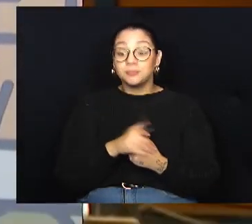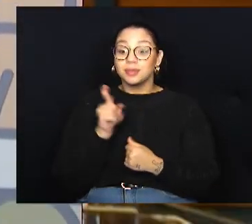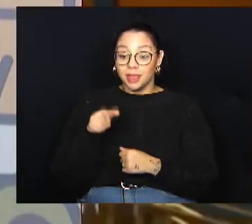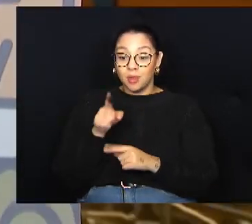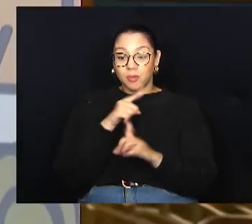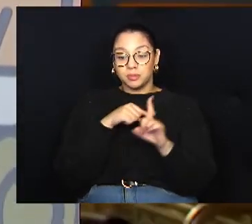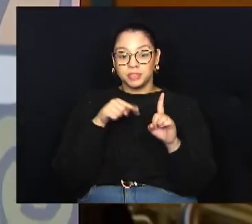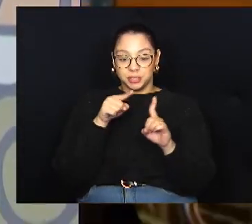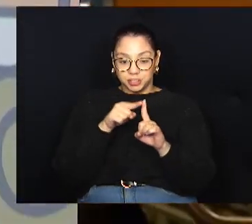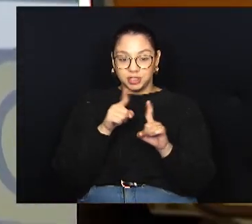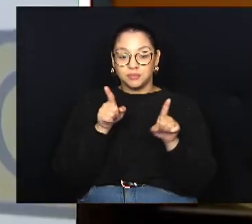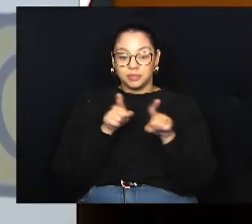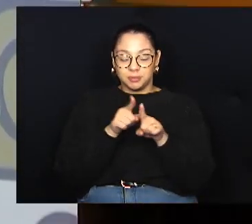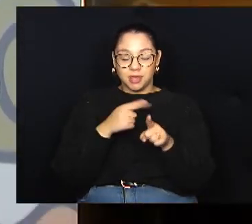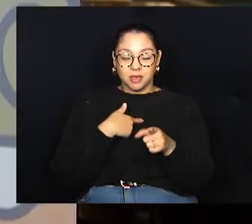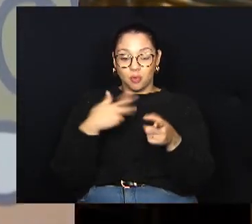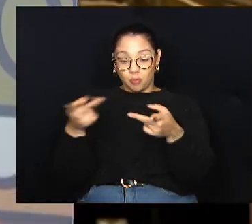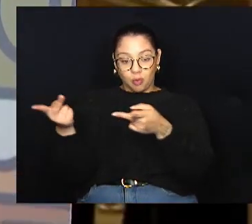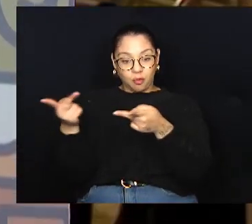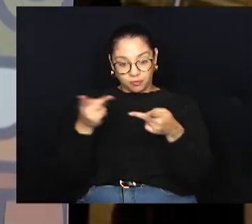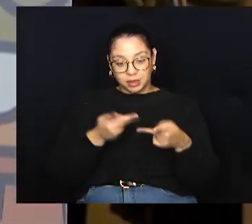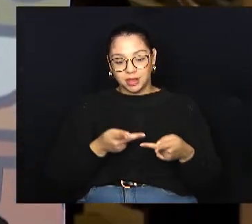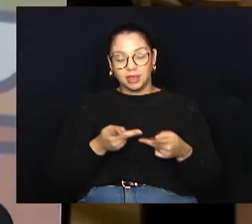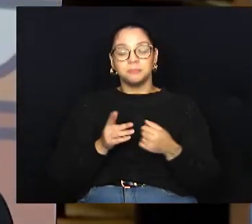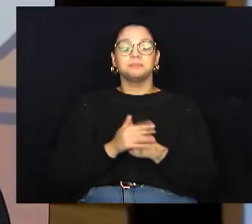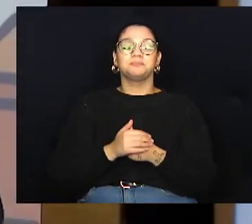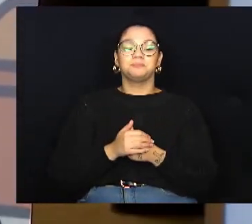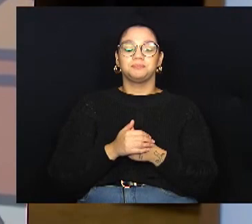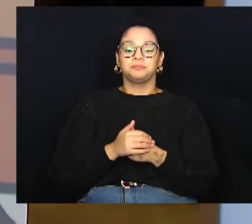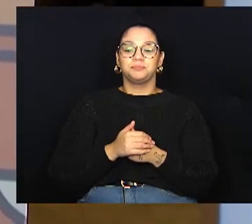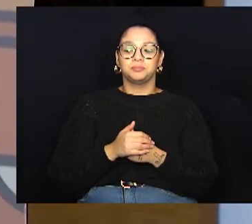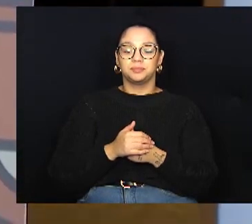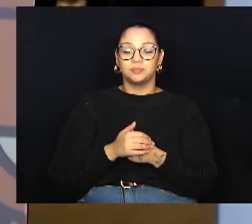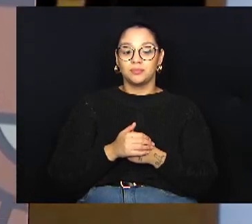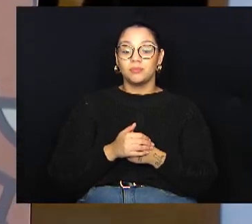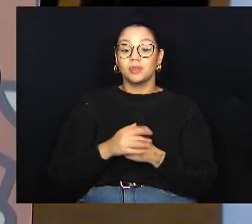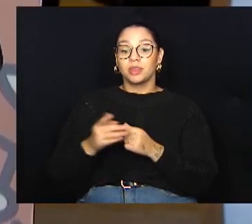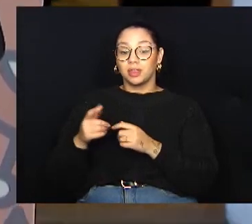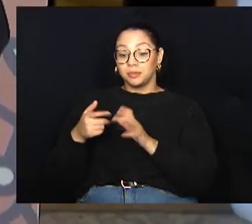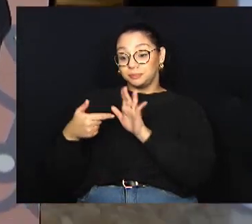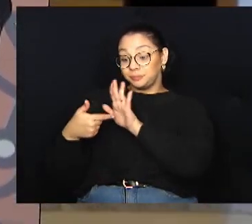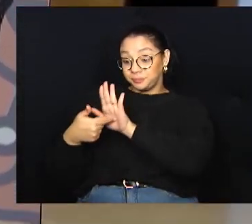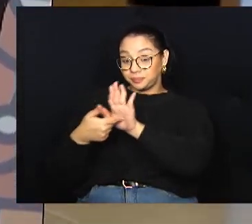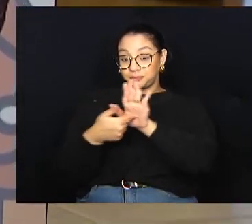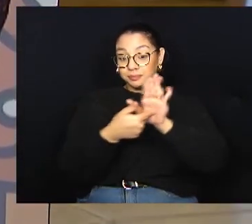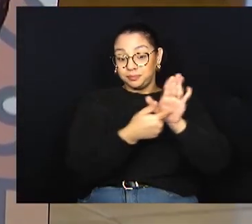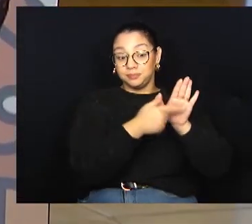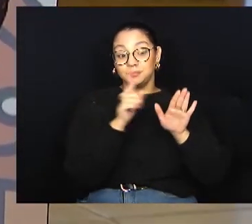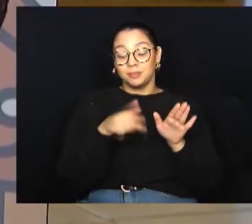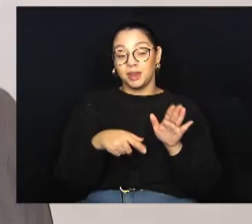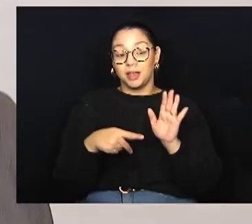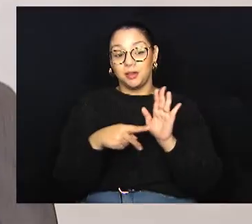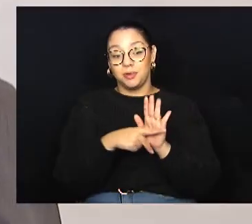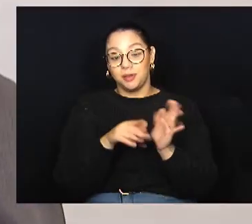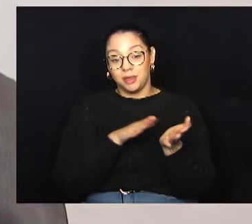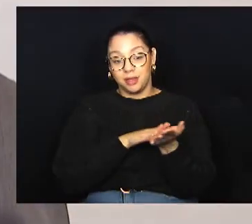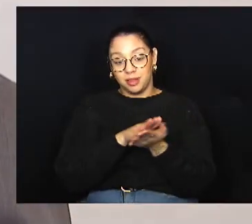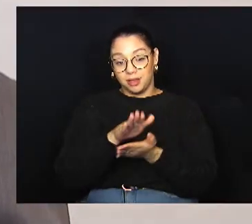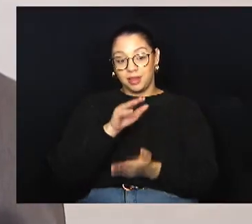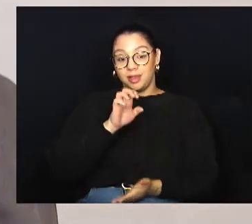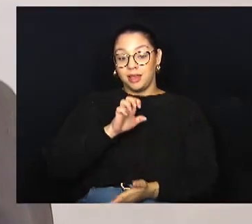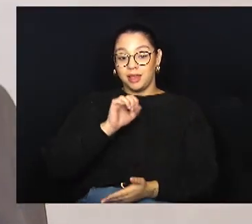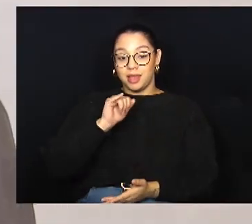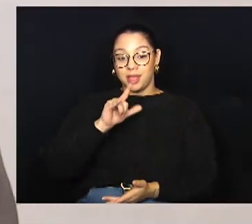intenção quando eu convidei os expositores, eles são da editora Eiros,